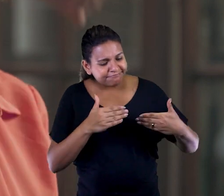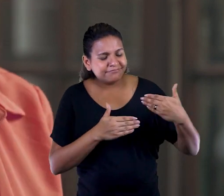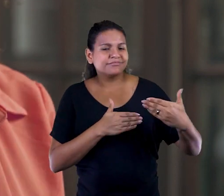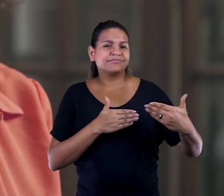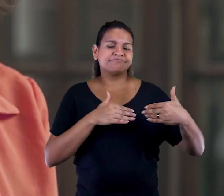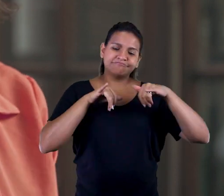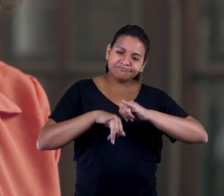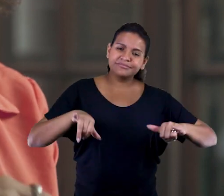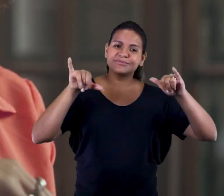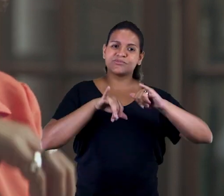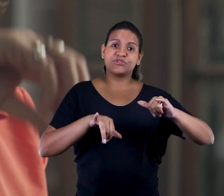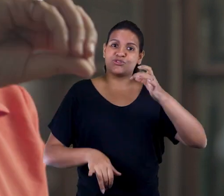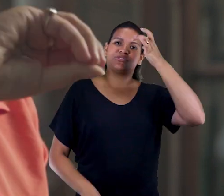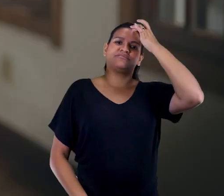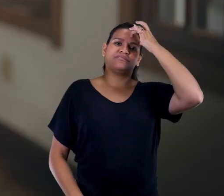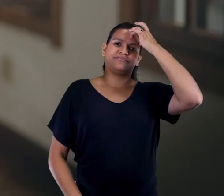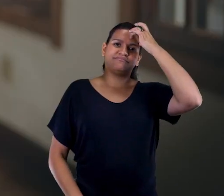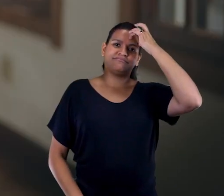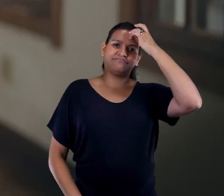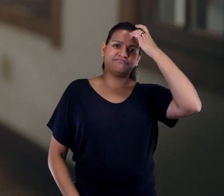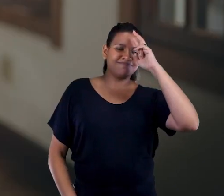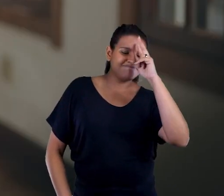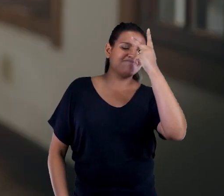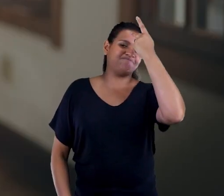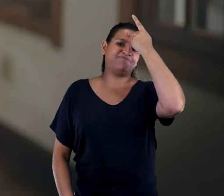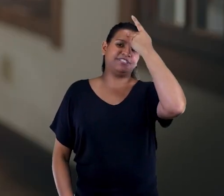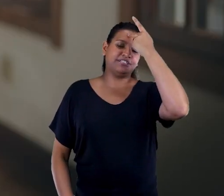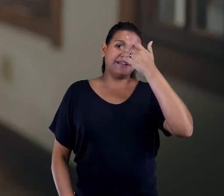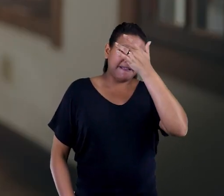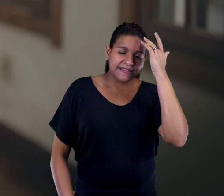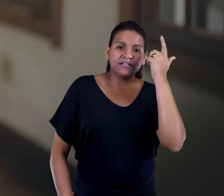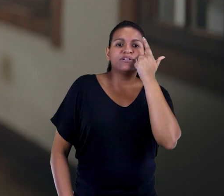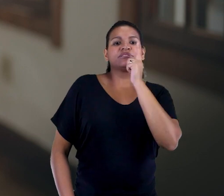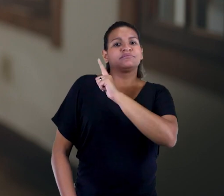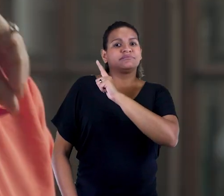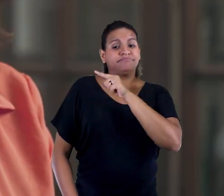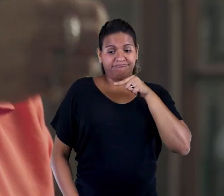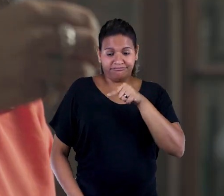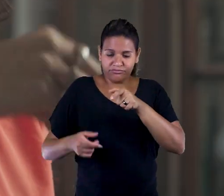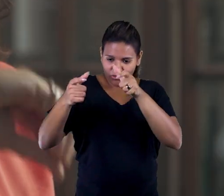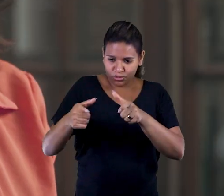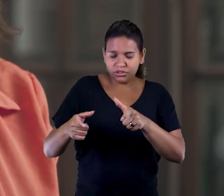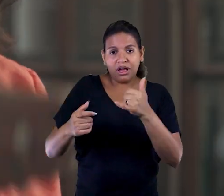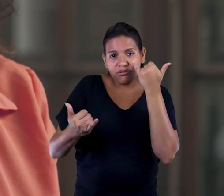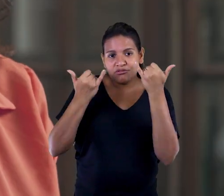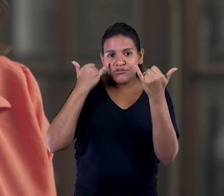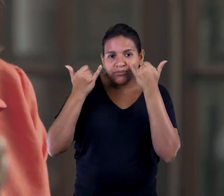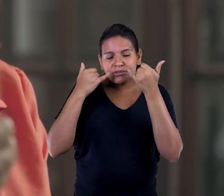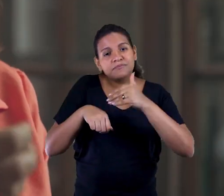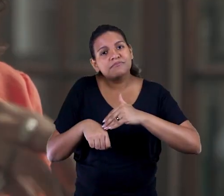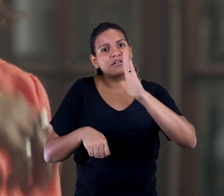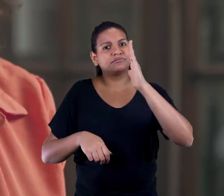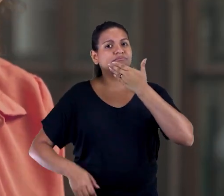para conscientizar as pessoas, para poder, inclusive, direcionar essas pessoas para lugares onde elas vão poder